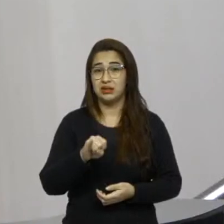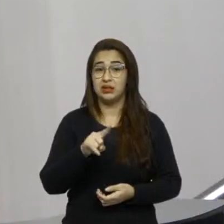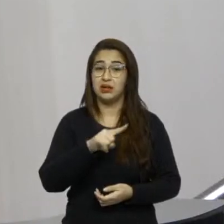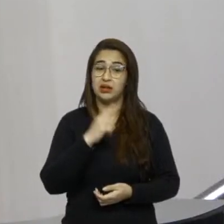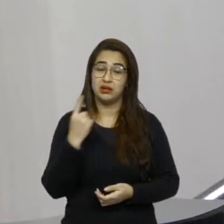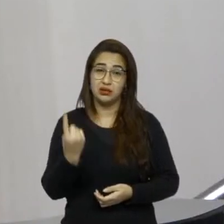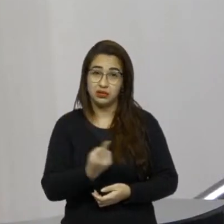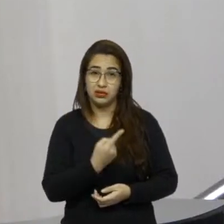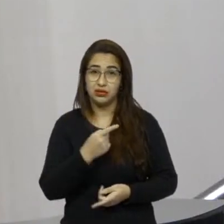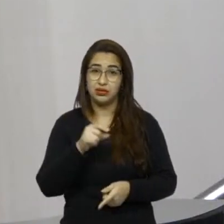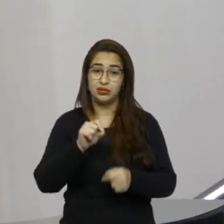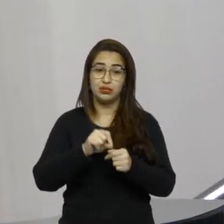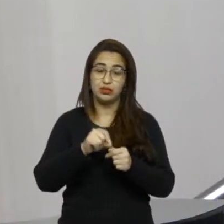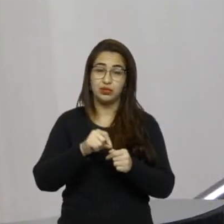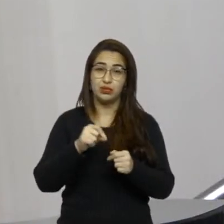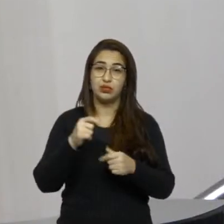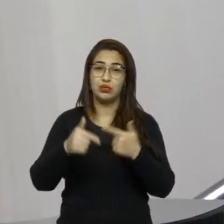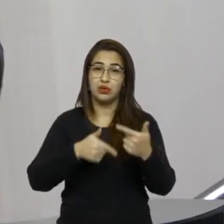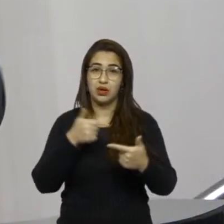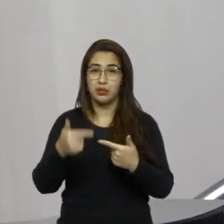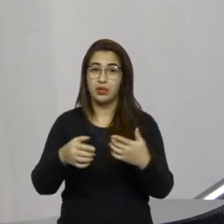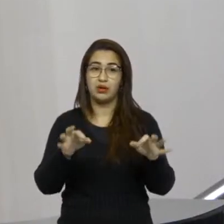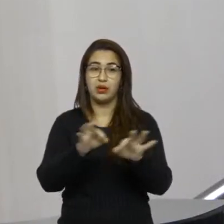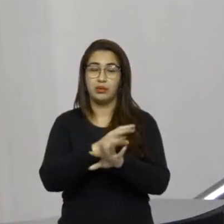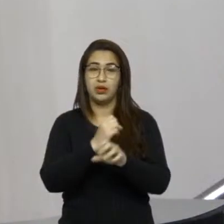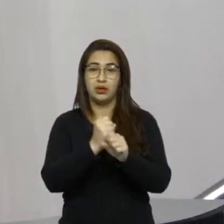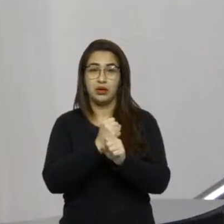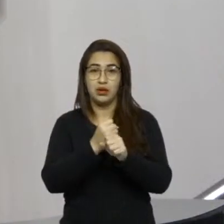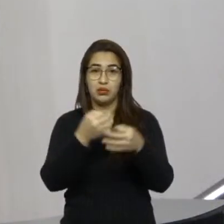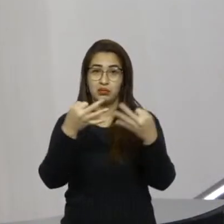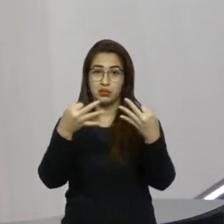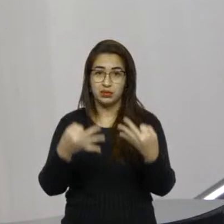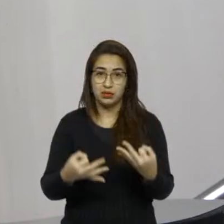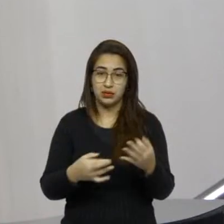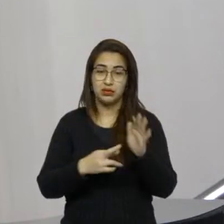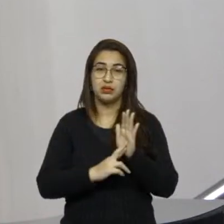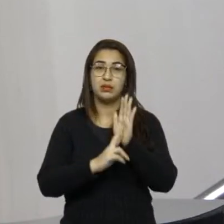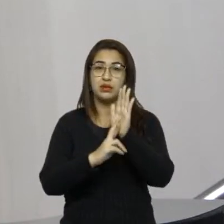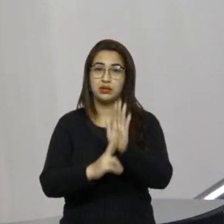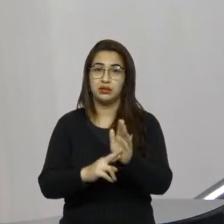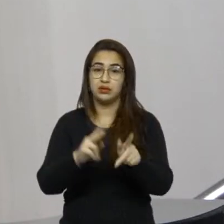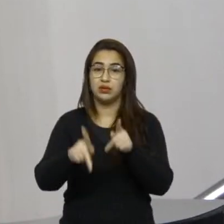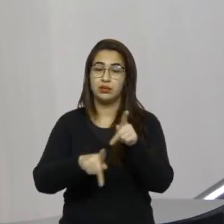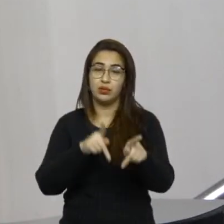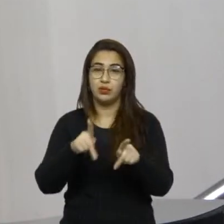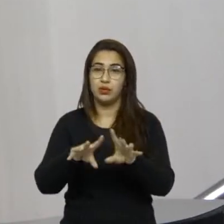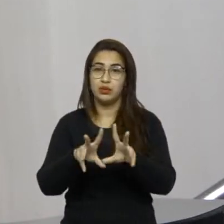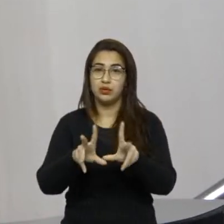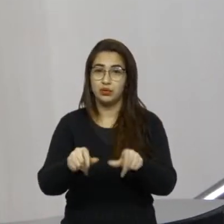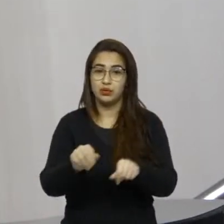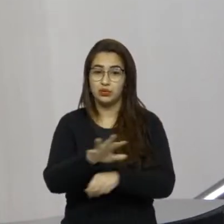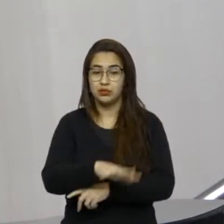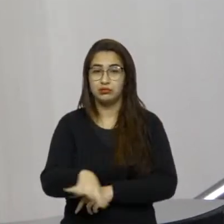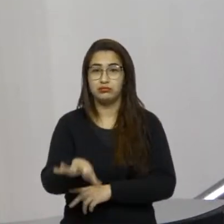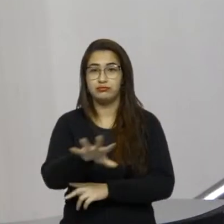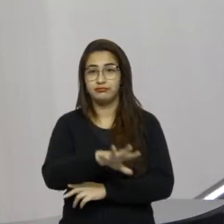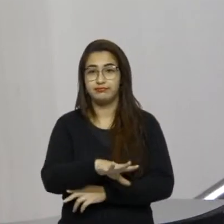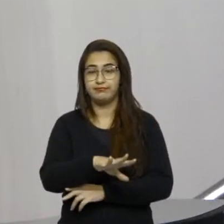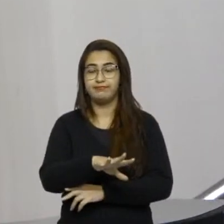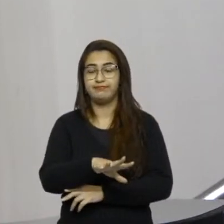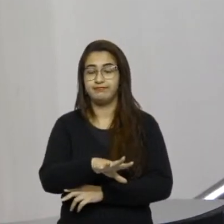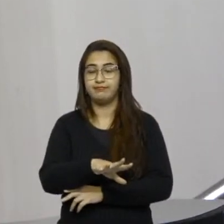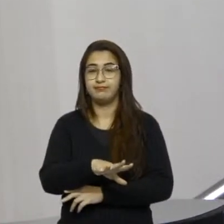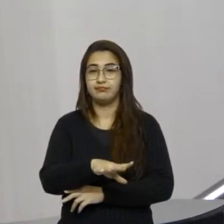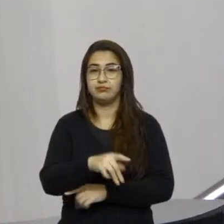fazer, nos casos que precisarem, nós vamos fazer, esse é o nosso papel, como representante da população, né, as denúncias cabíveis.